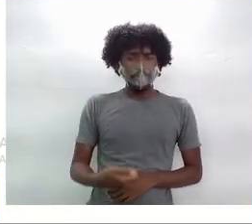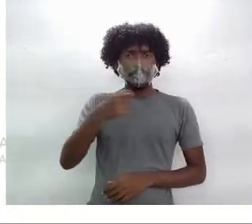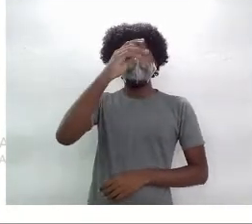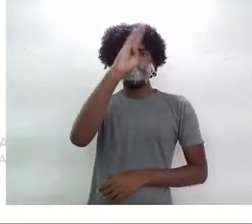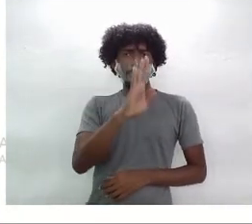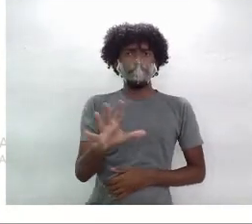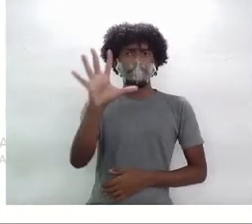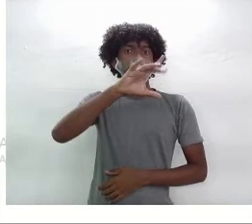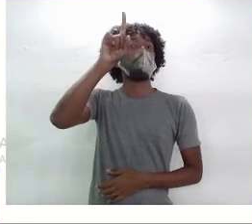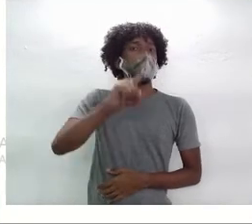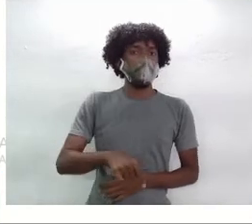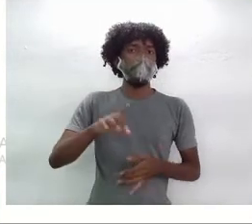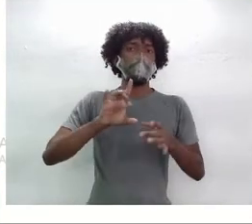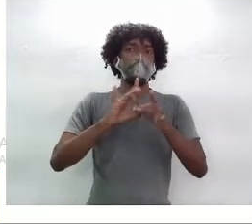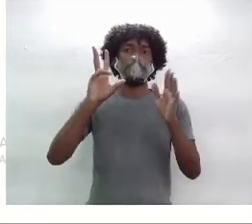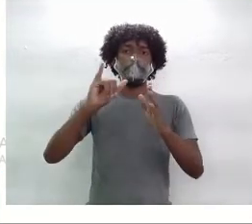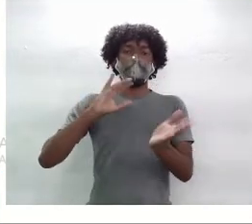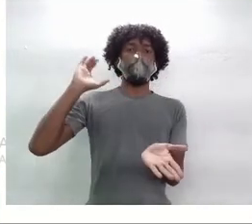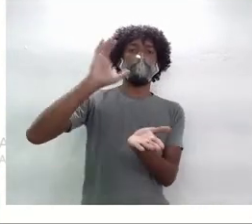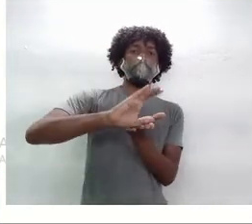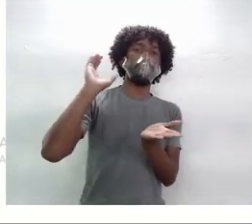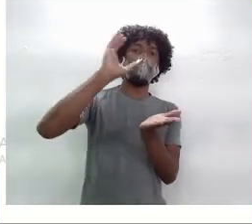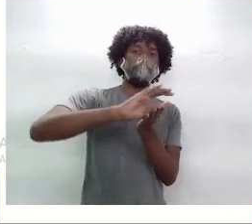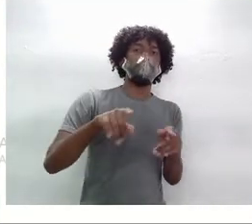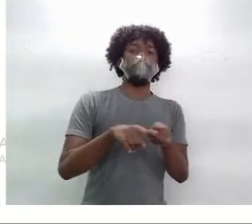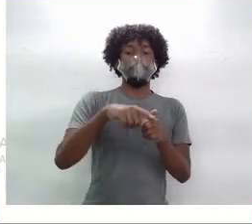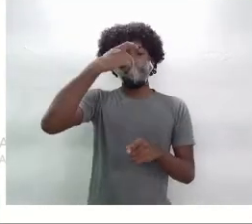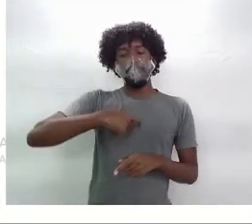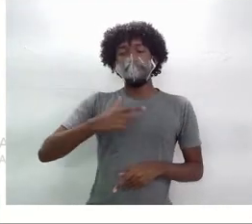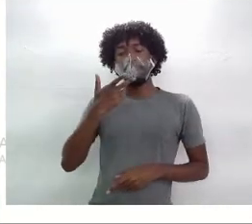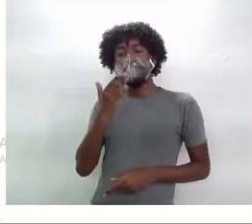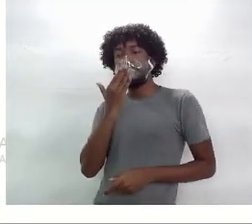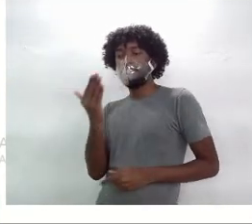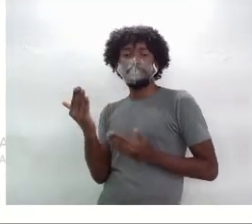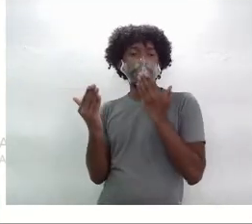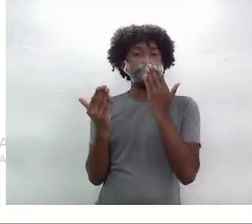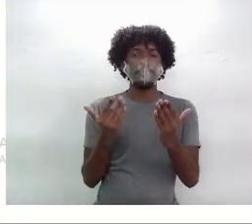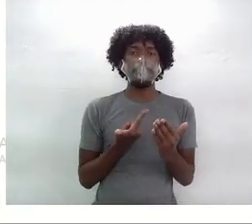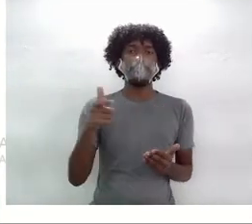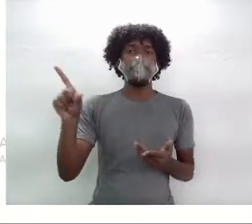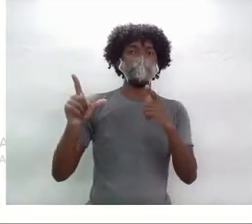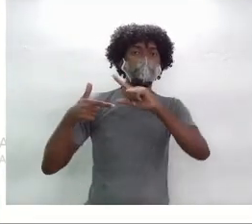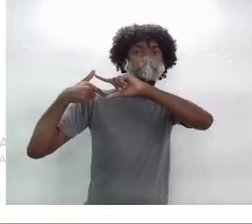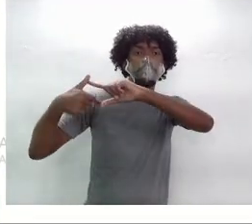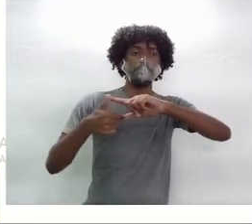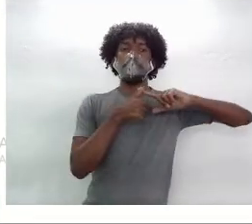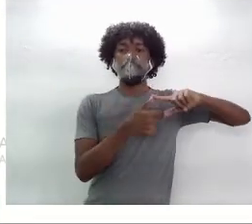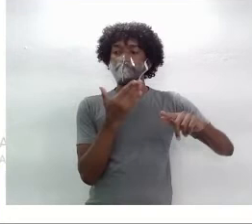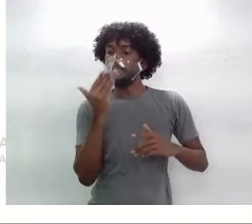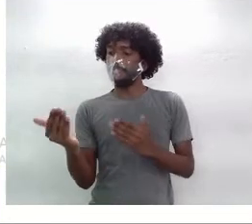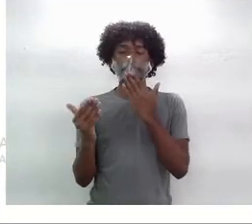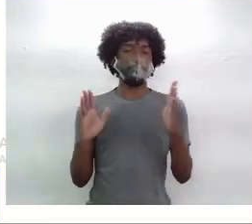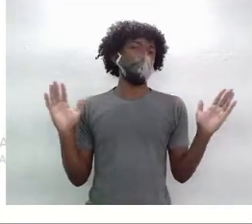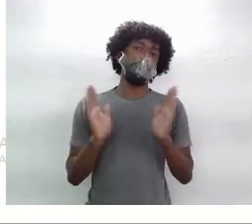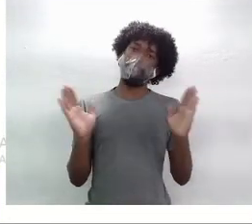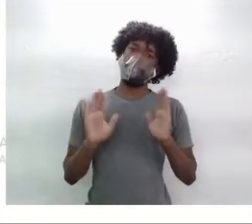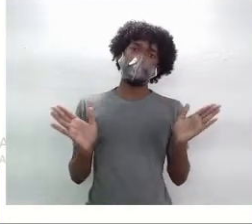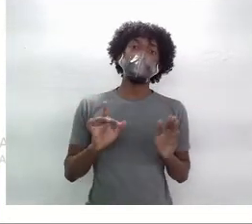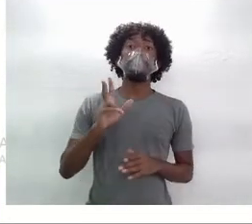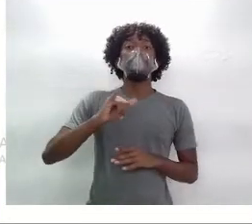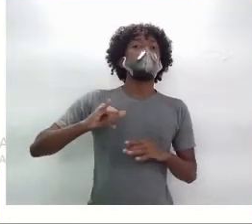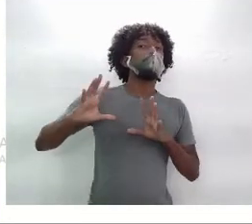laico? Ele não vai financiar, ele não vai tomar partido em nenhuma tradição religiosa. Todas as